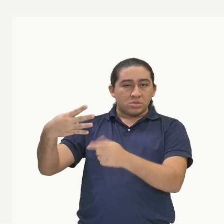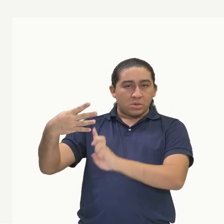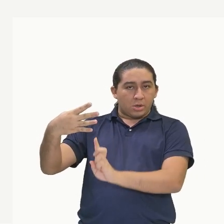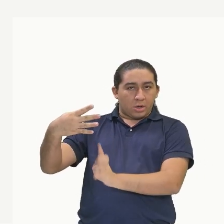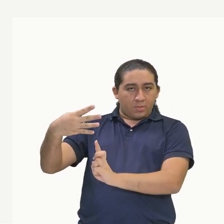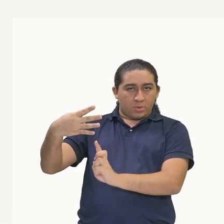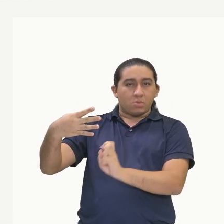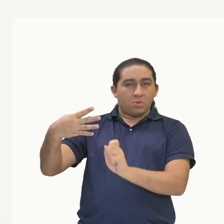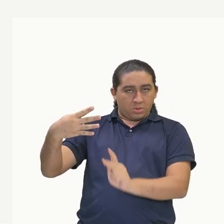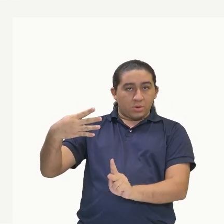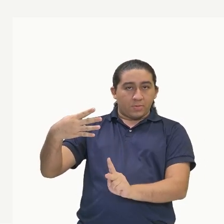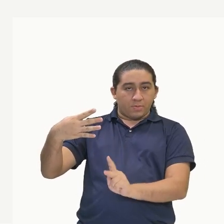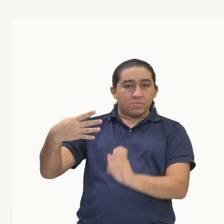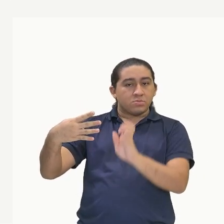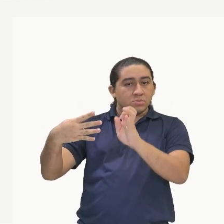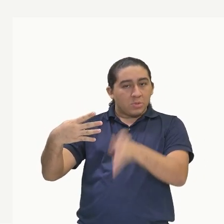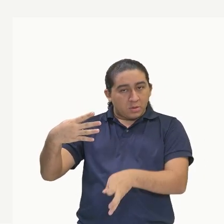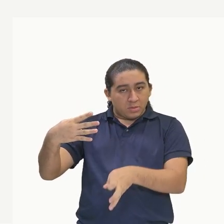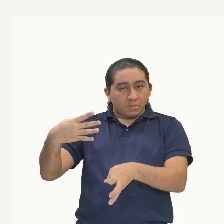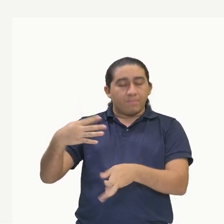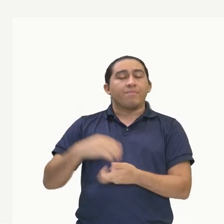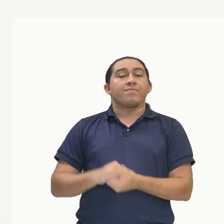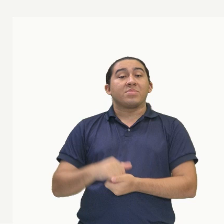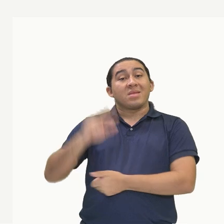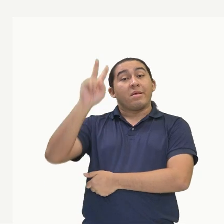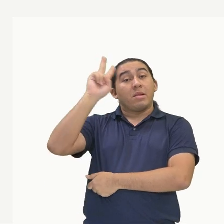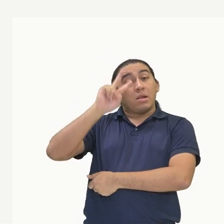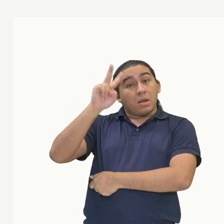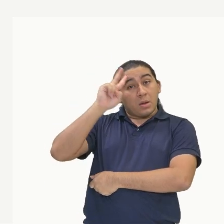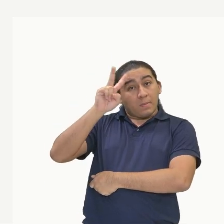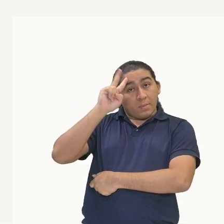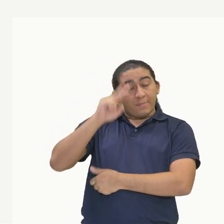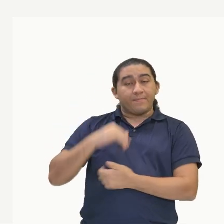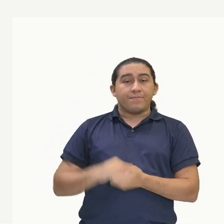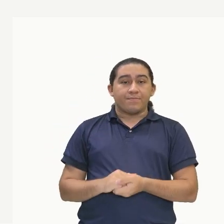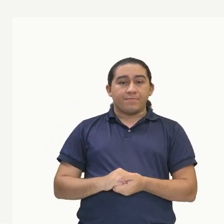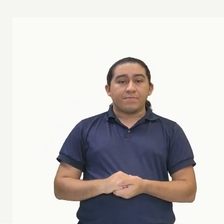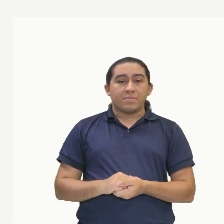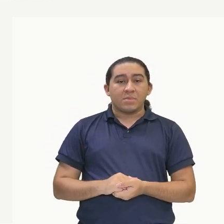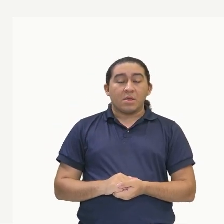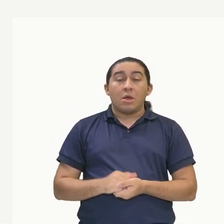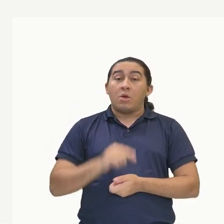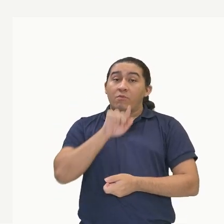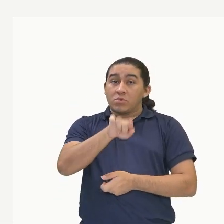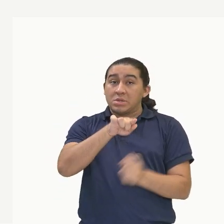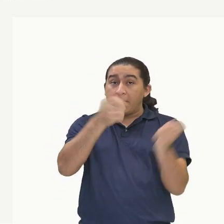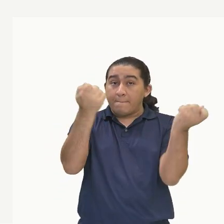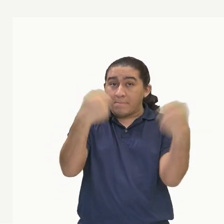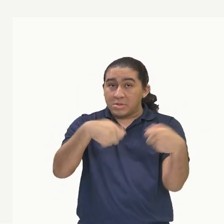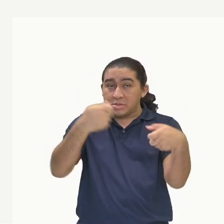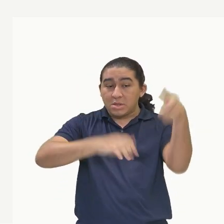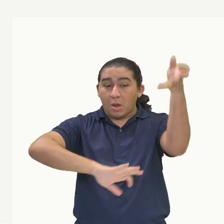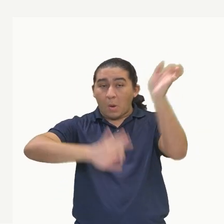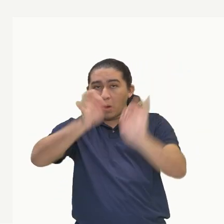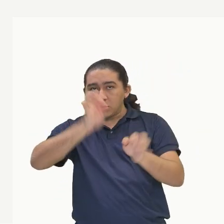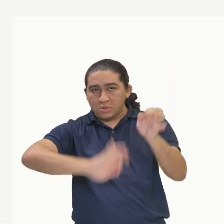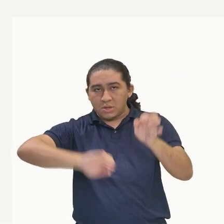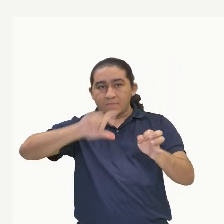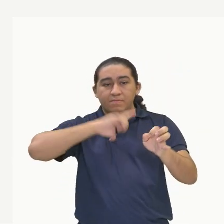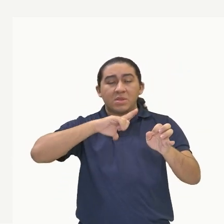gramas. Ok. Não esquece, gente, que se você não organizar essas